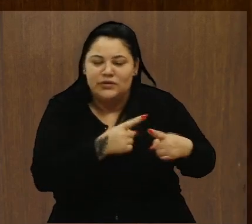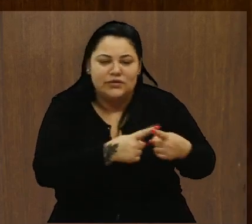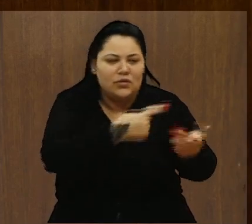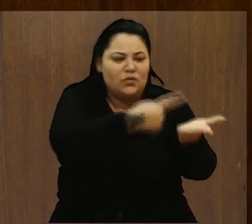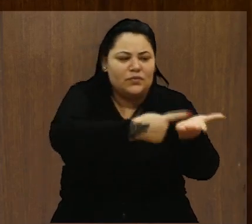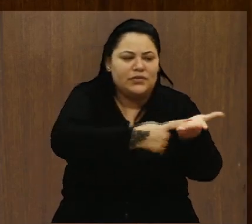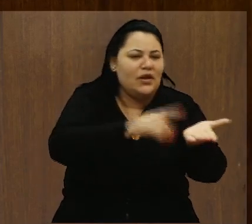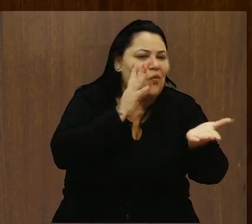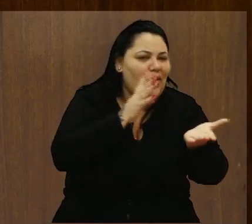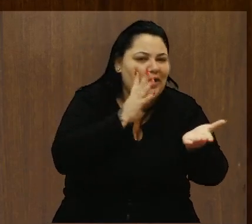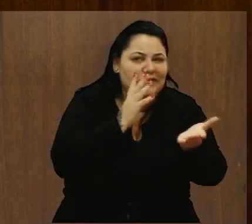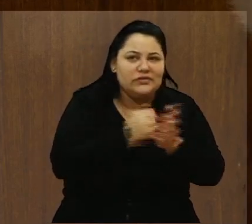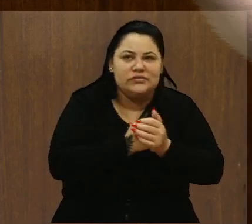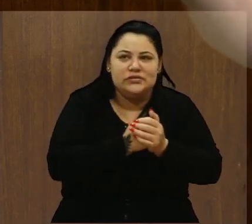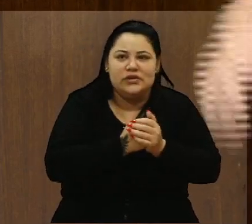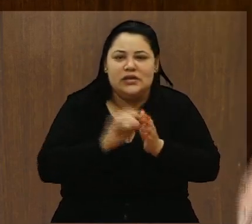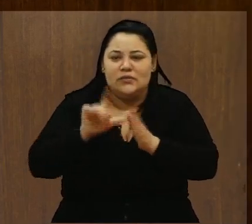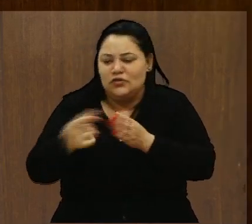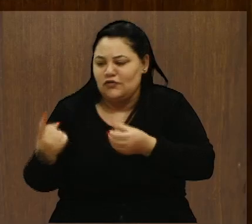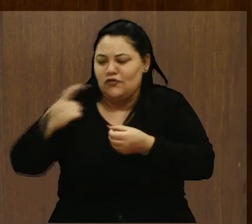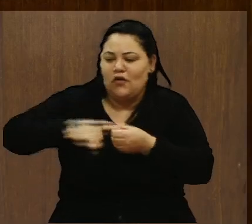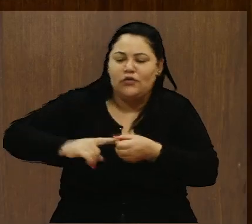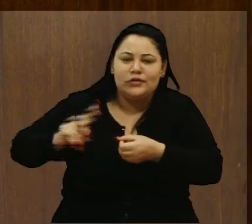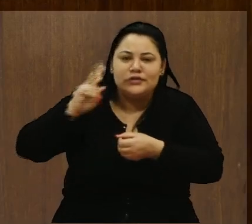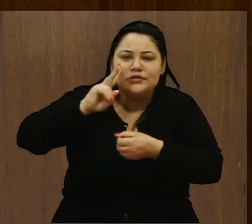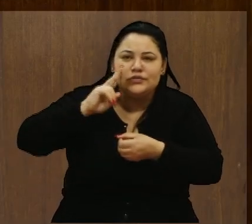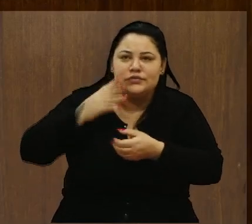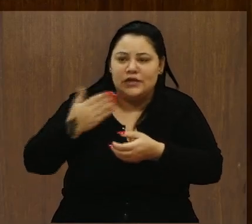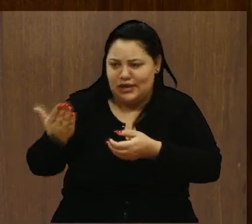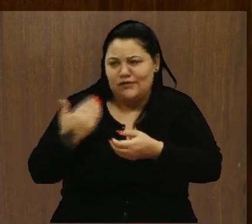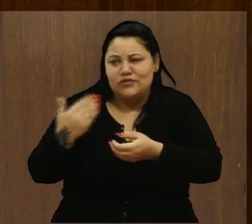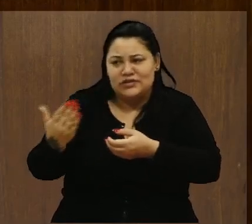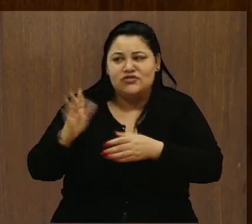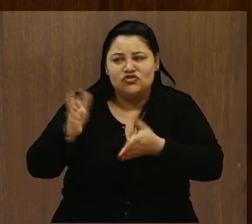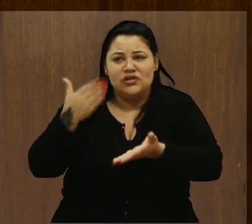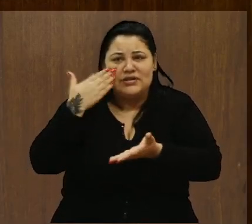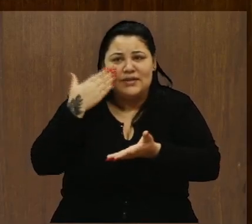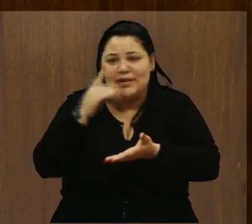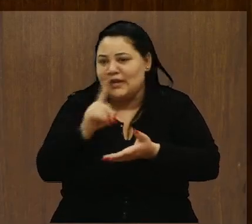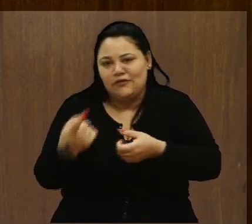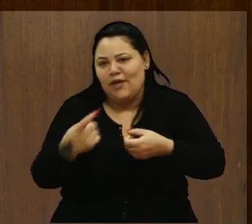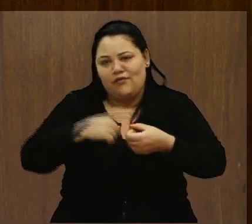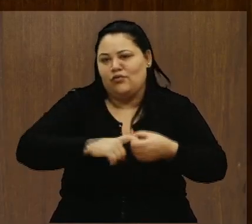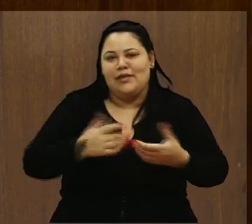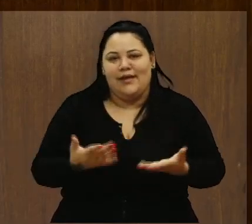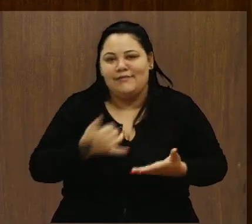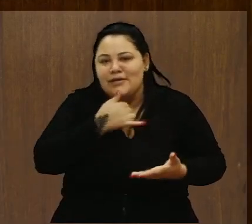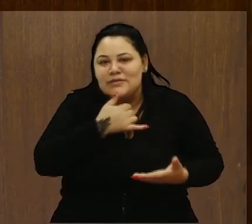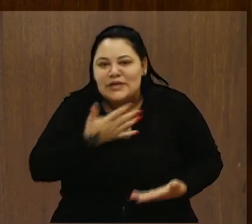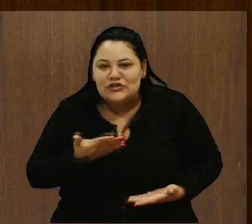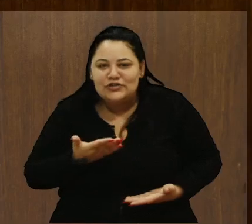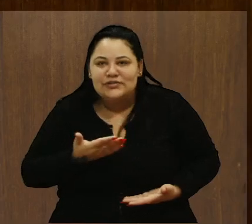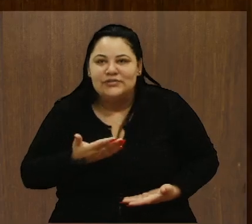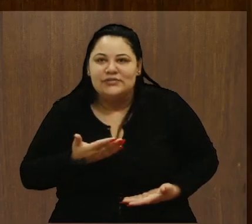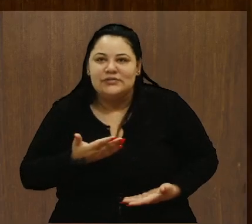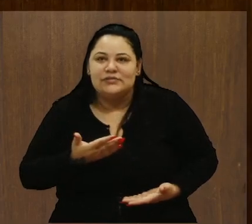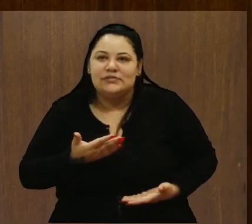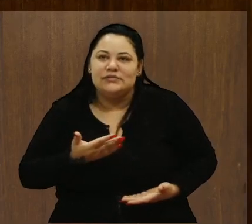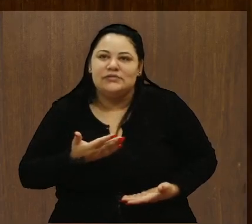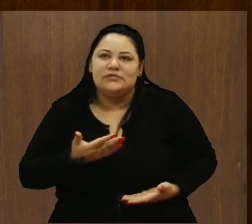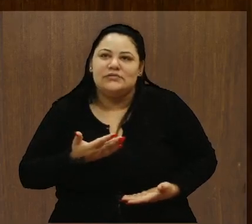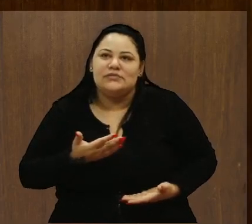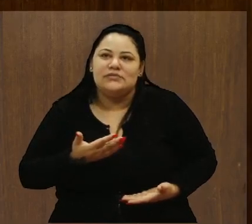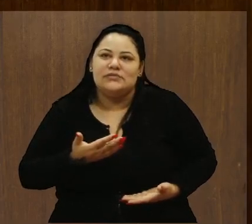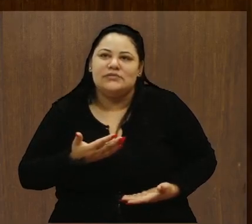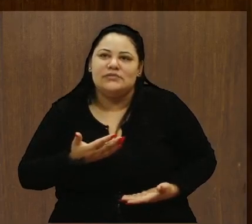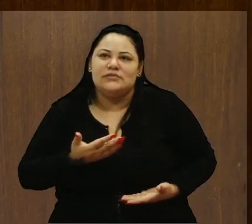dor de barriga que ela teve na terça e tem que voltar na segunda que vem, eu e o senhor sabemos que ela não voltará, infelizmente. E mais do que tudo, eu me animei quando o senhor